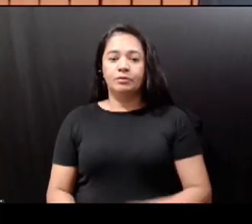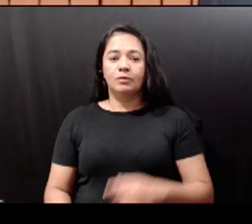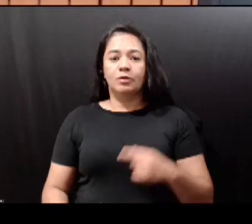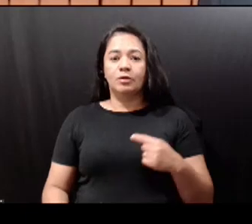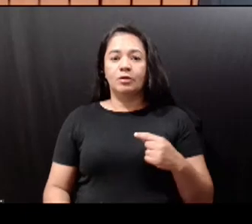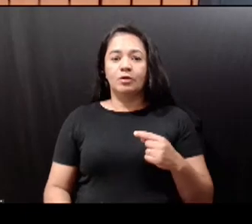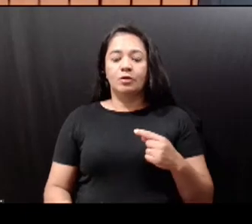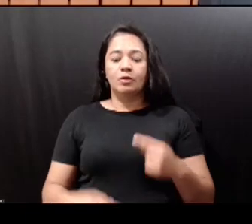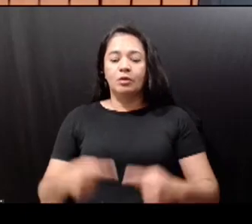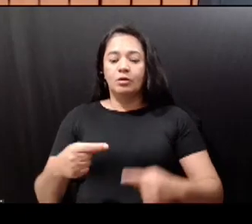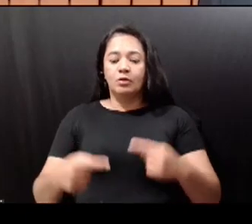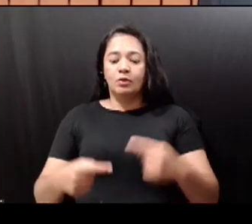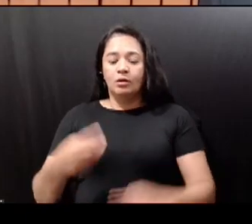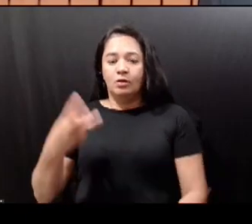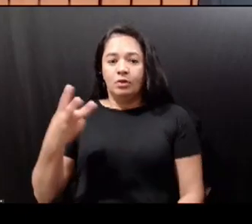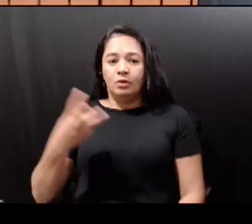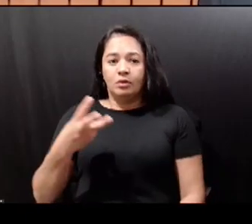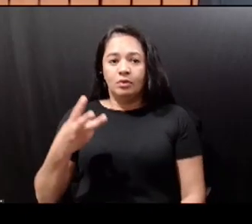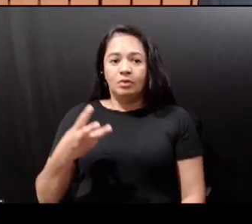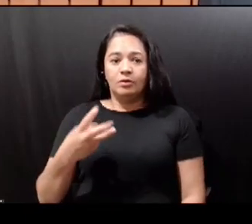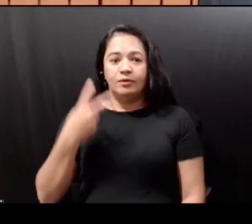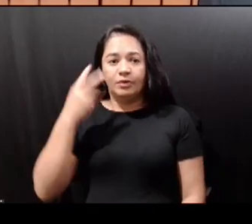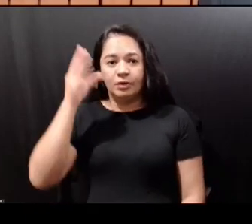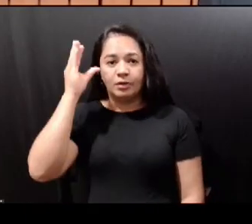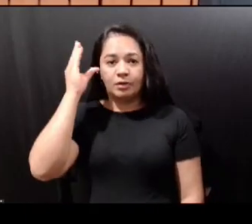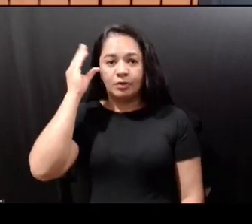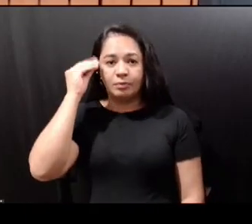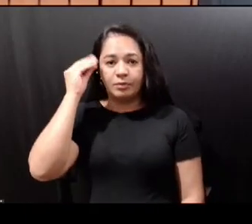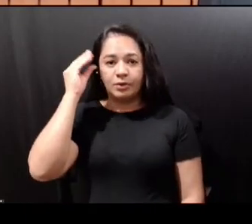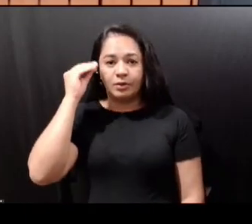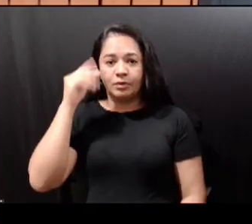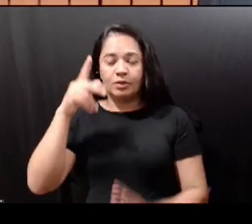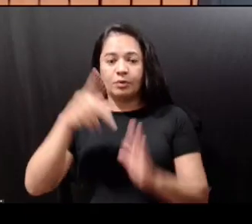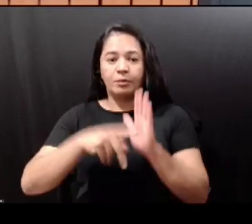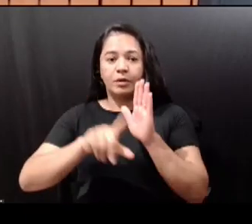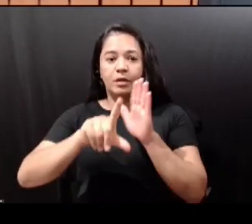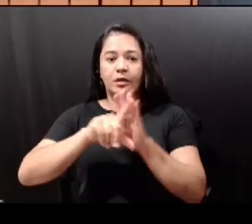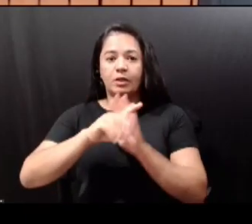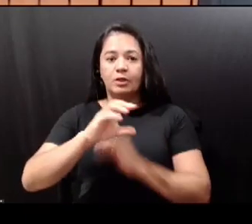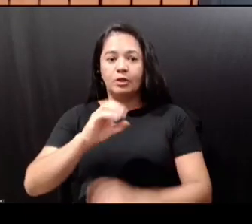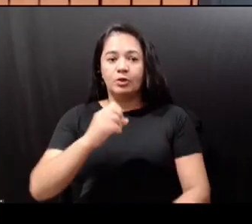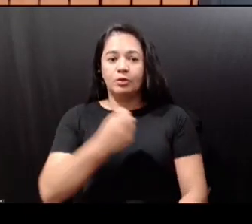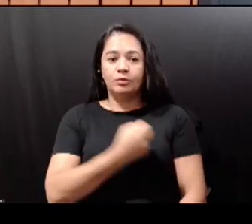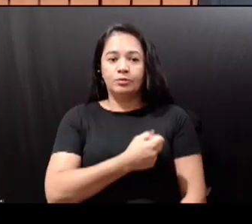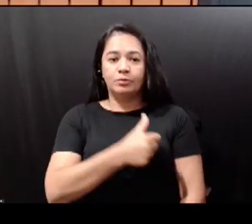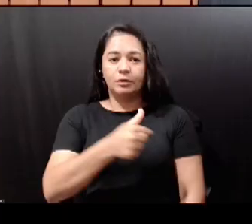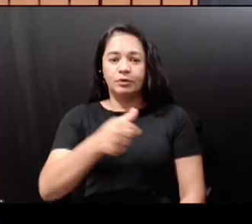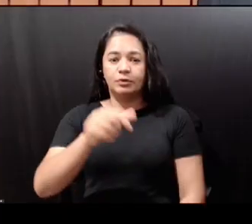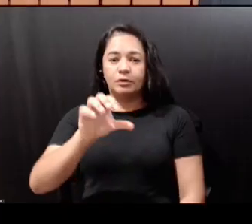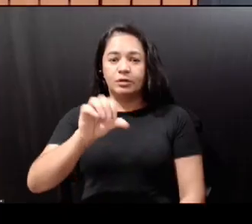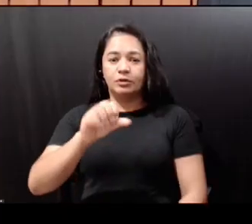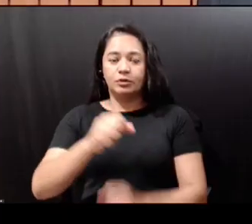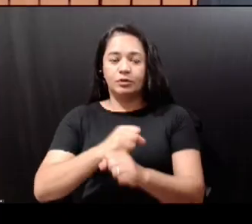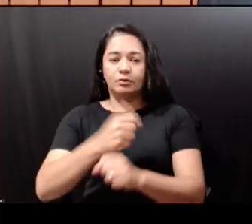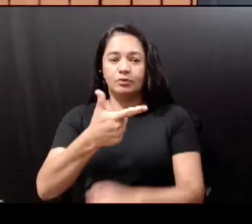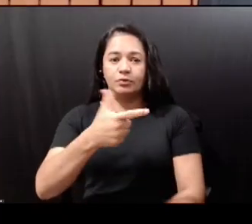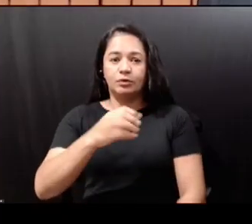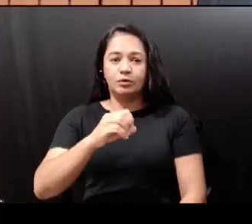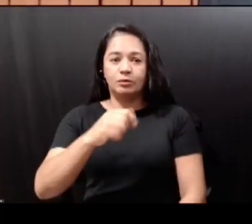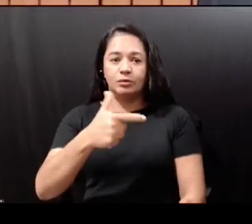sugerido pelo senhor Benê Lima, favorável ao PLO, de número 79/2023, processo